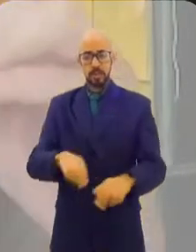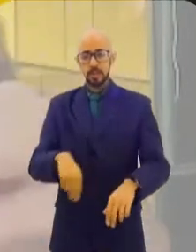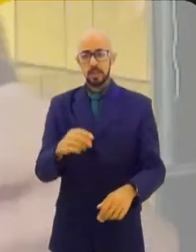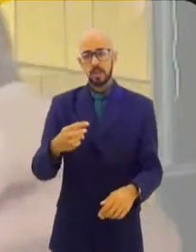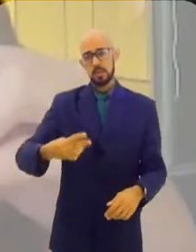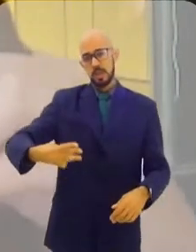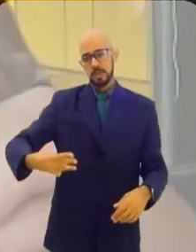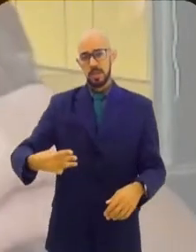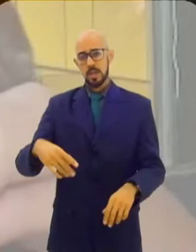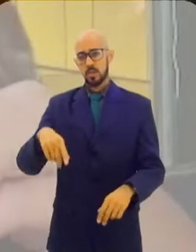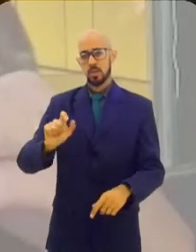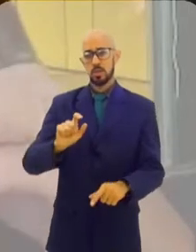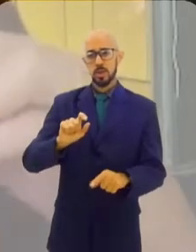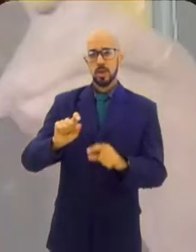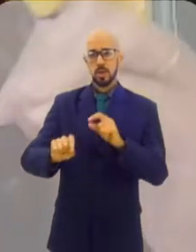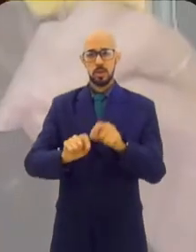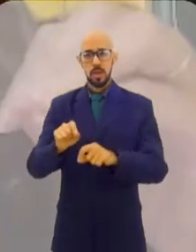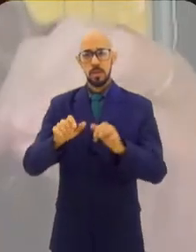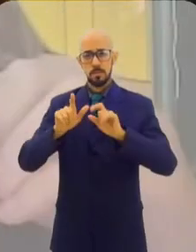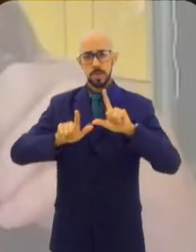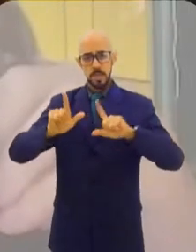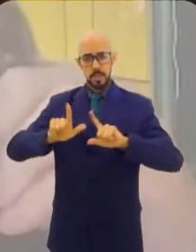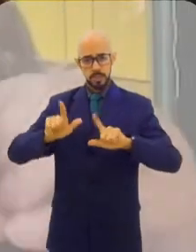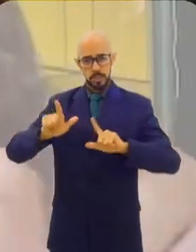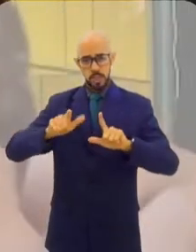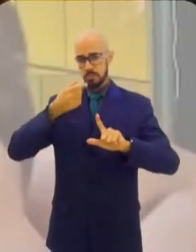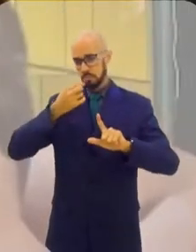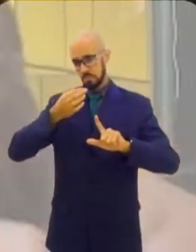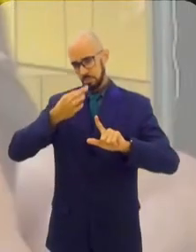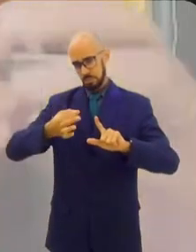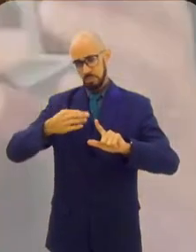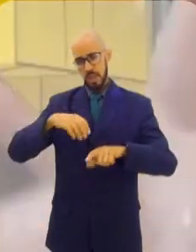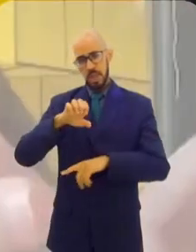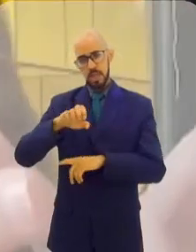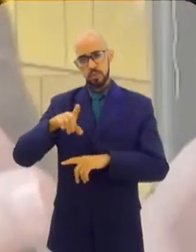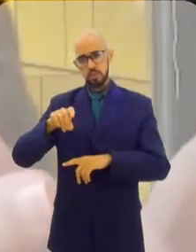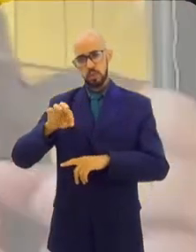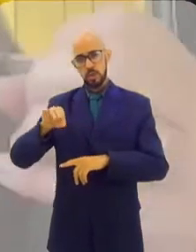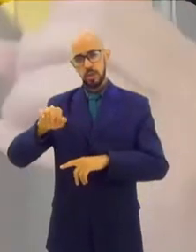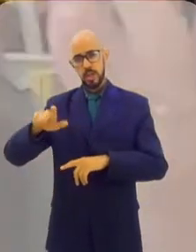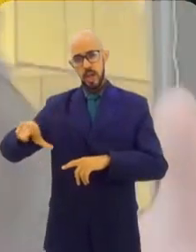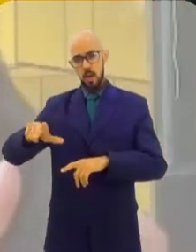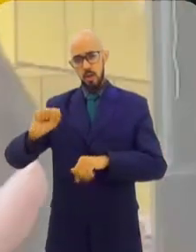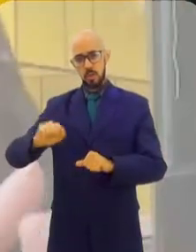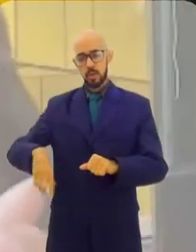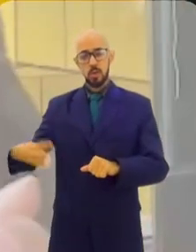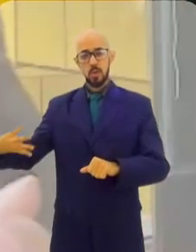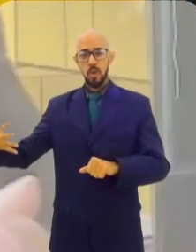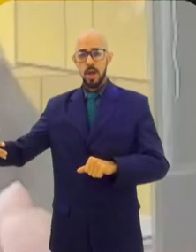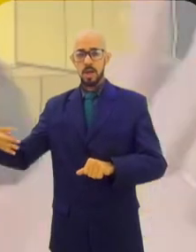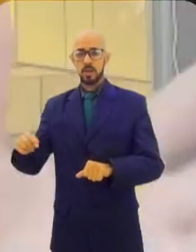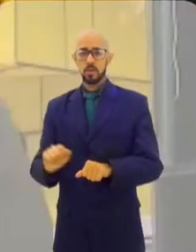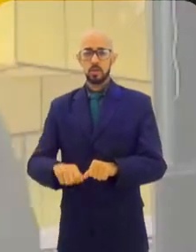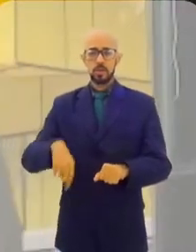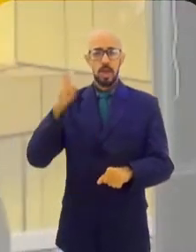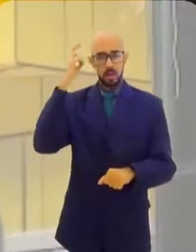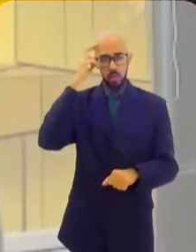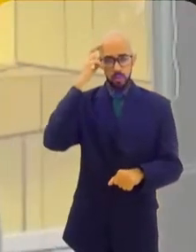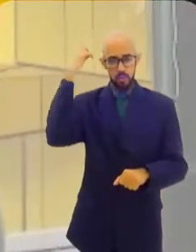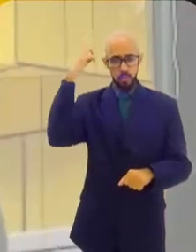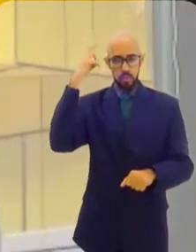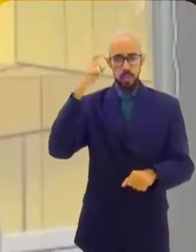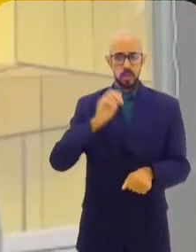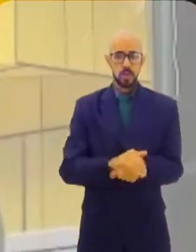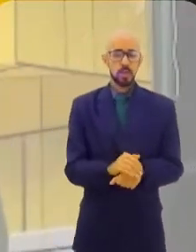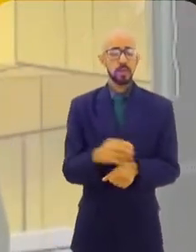e as atividades de mídia e são editorial e audiovisual e